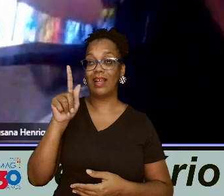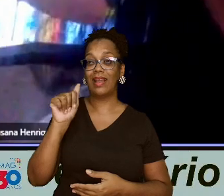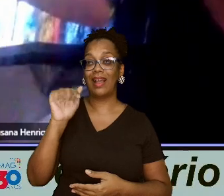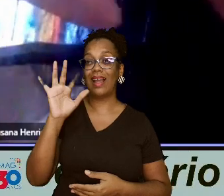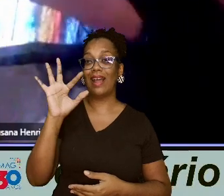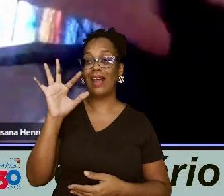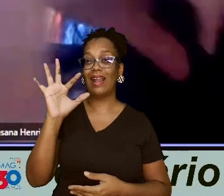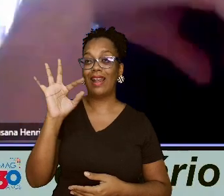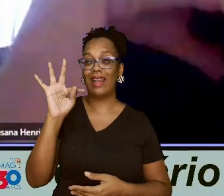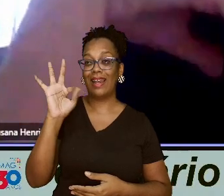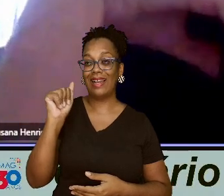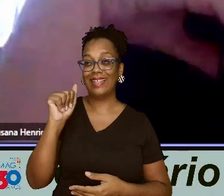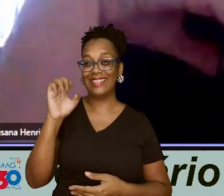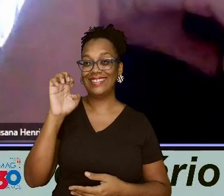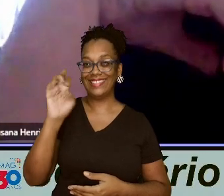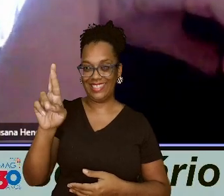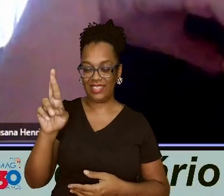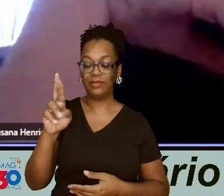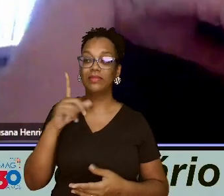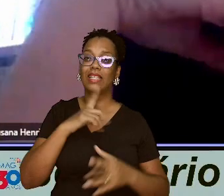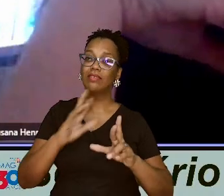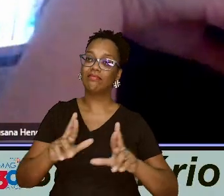das partes no processo, né?